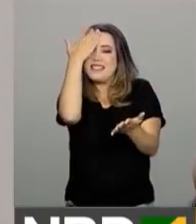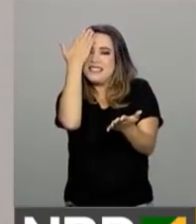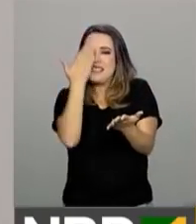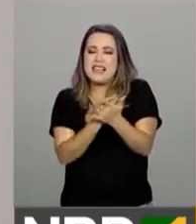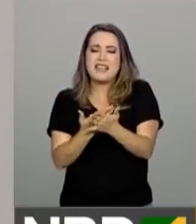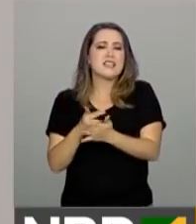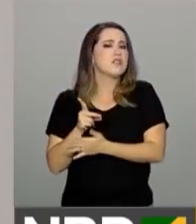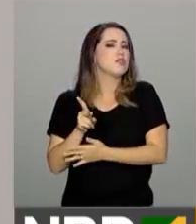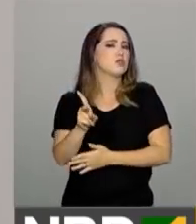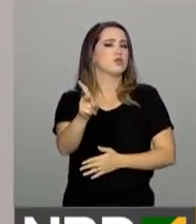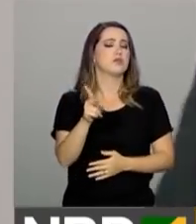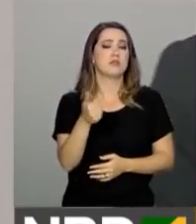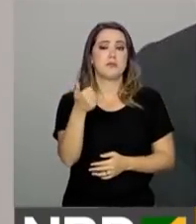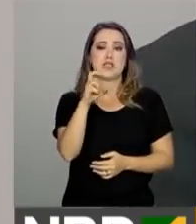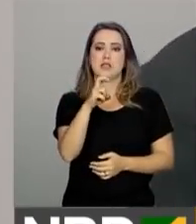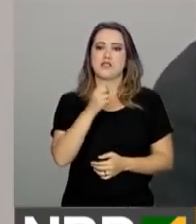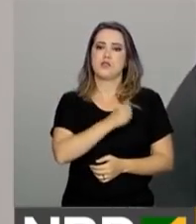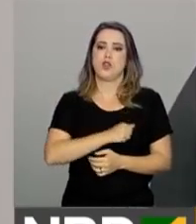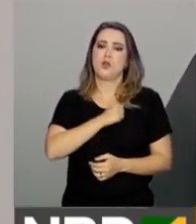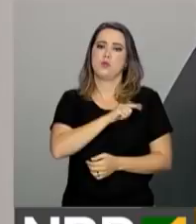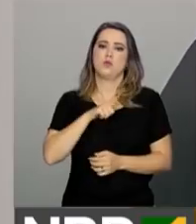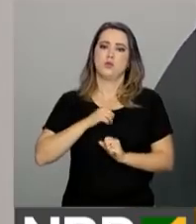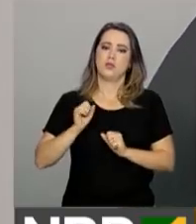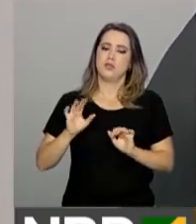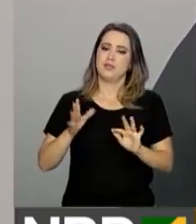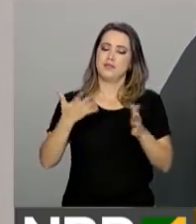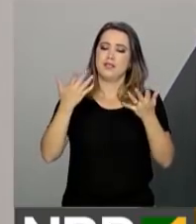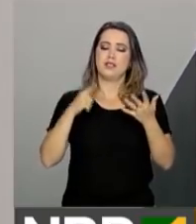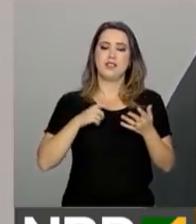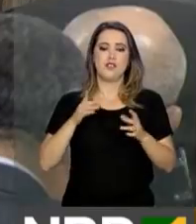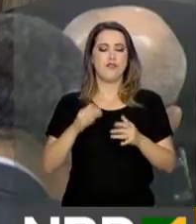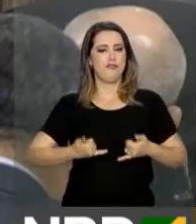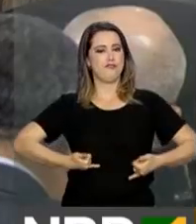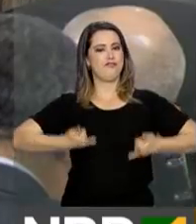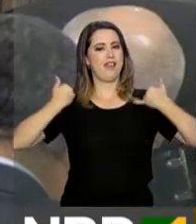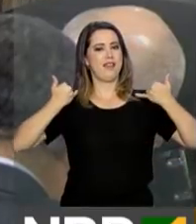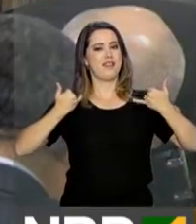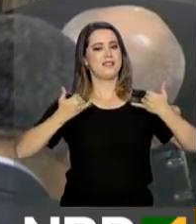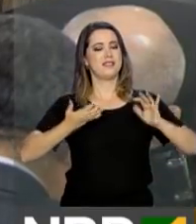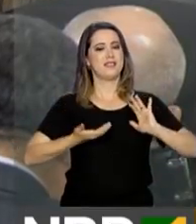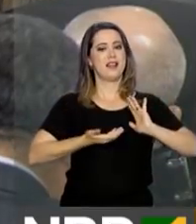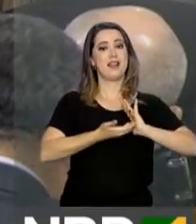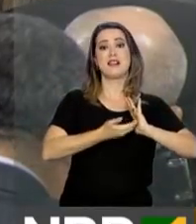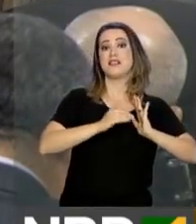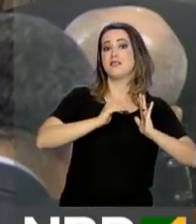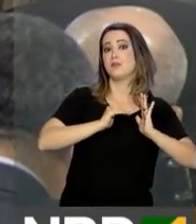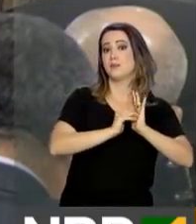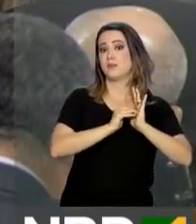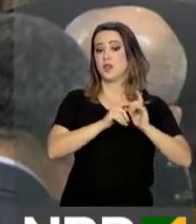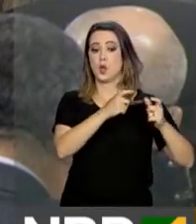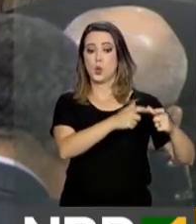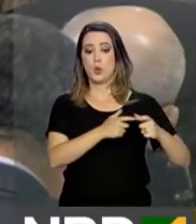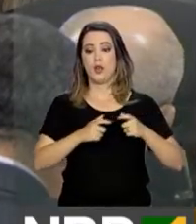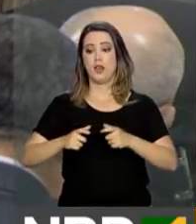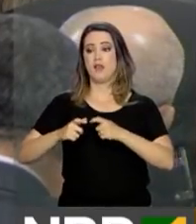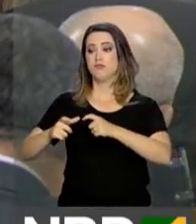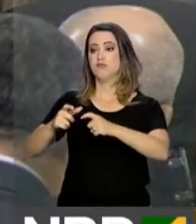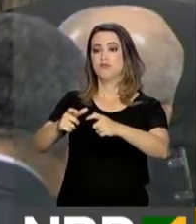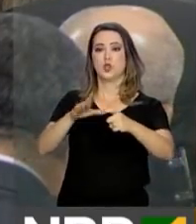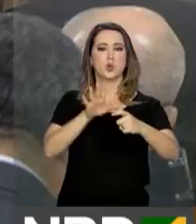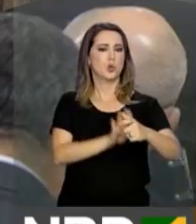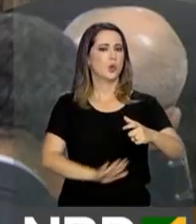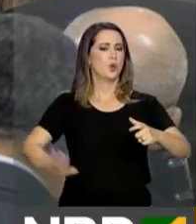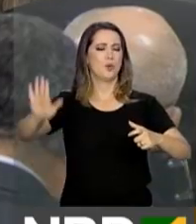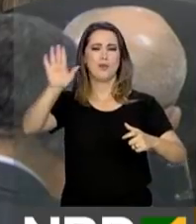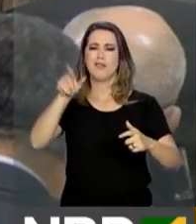cada de agosto haverá manifestações na câmara dos deputados e senado federal e nas assembléias legislativas e evidentemente